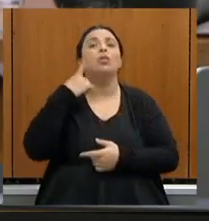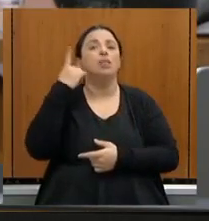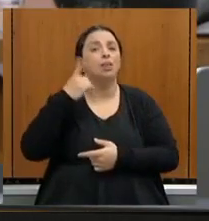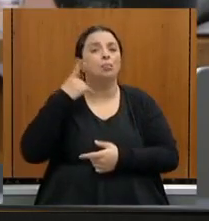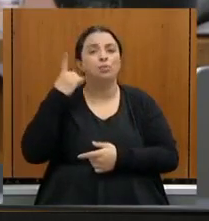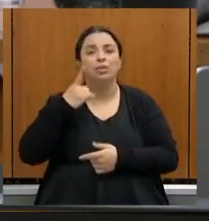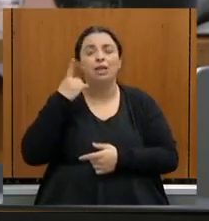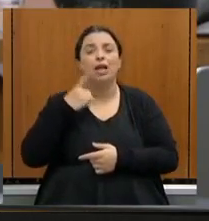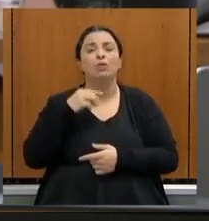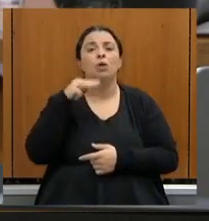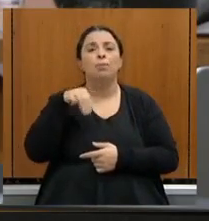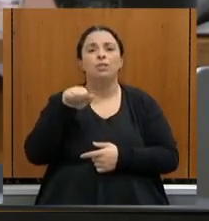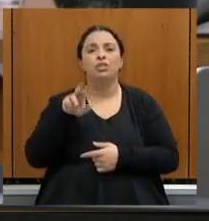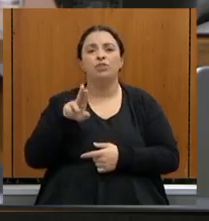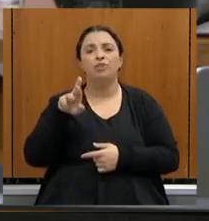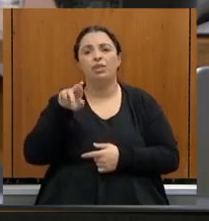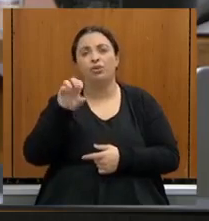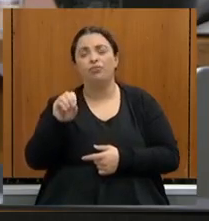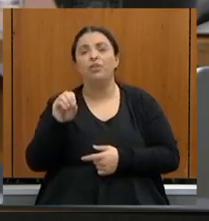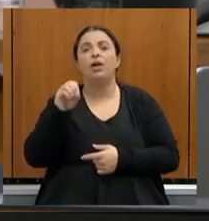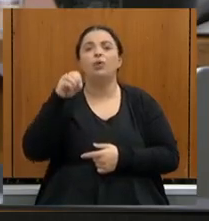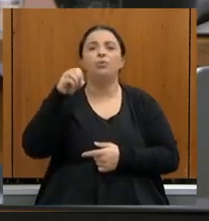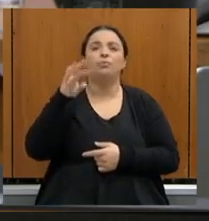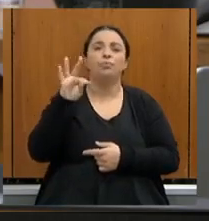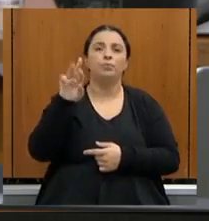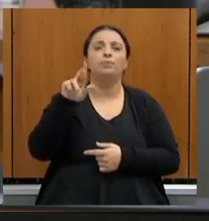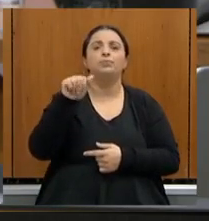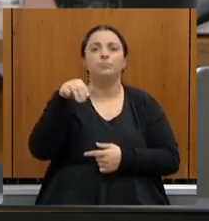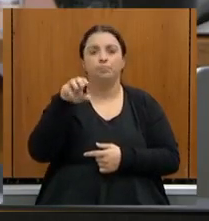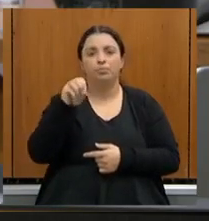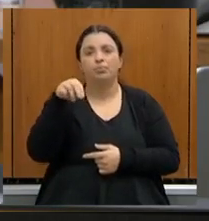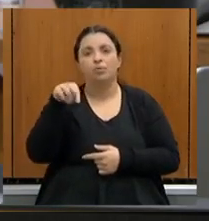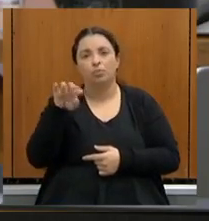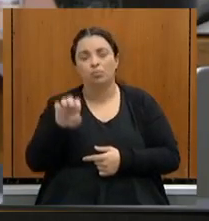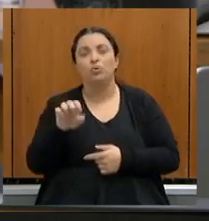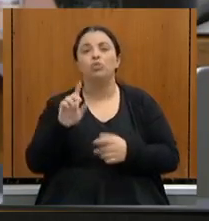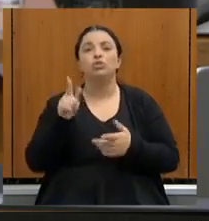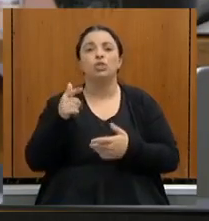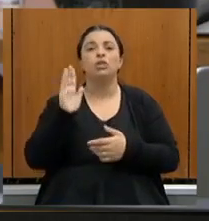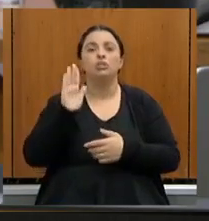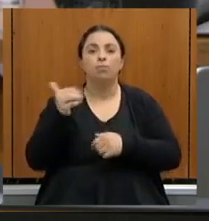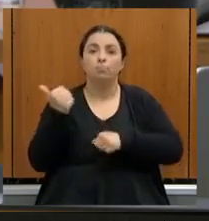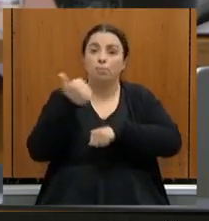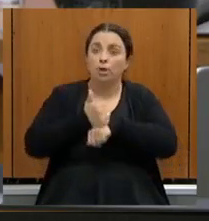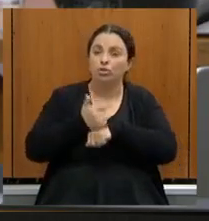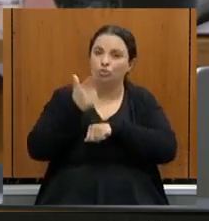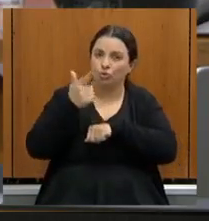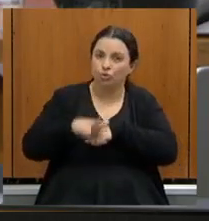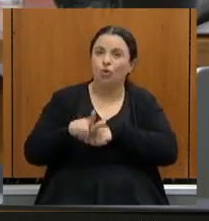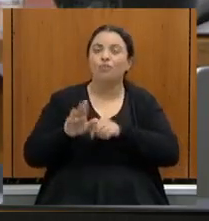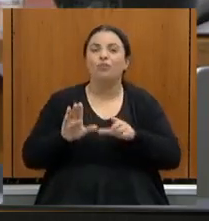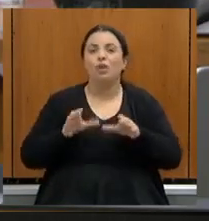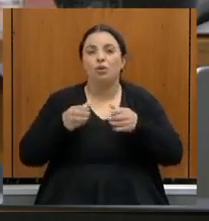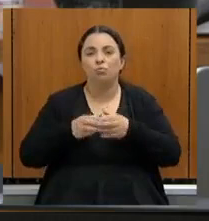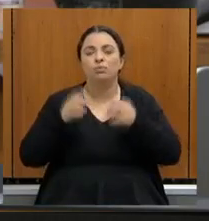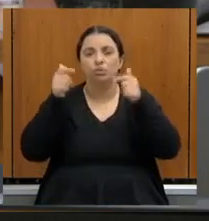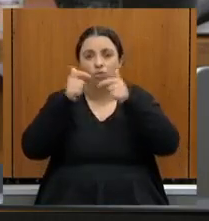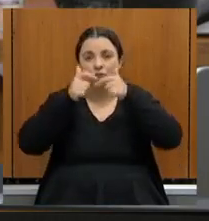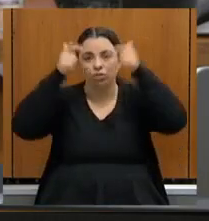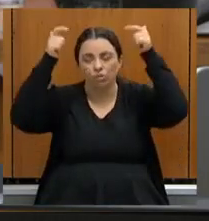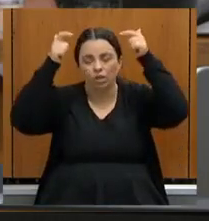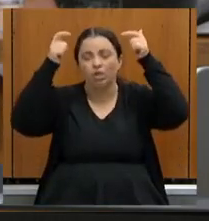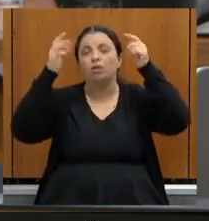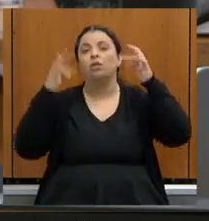Mauro Tramonte que foi reempoçado reeleito na comissão de gastronomia e